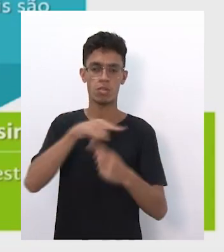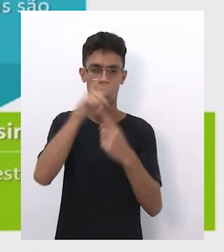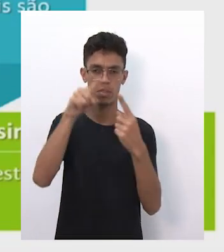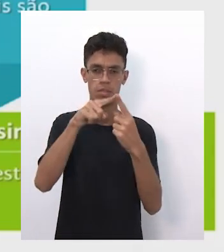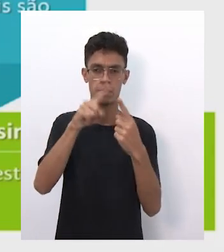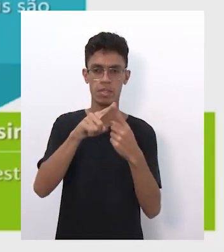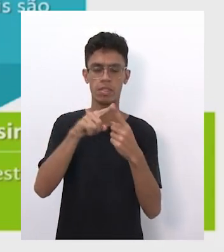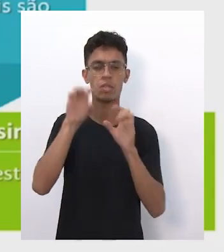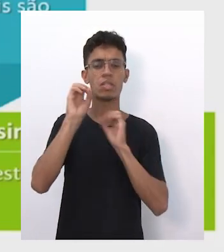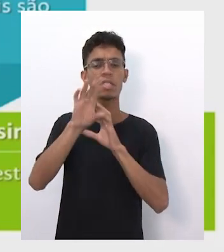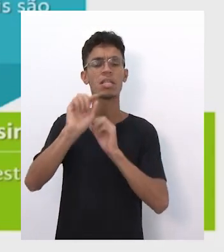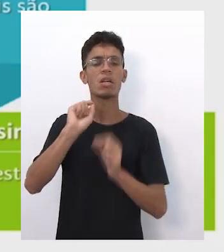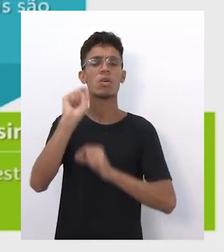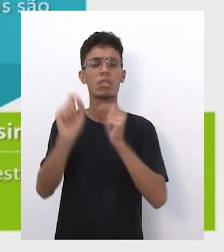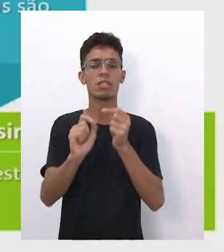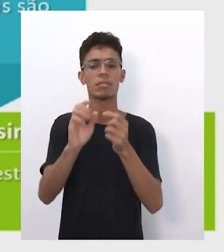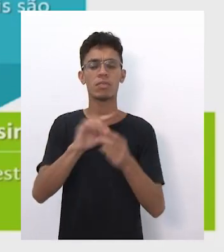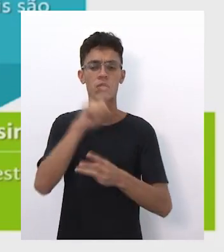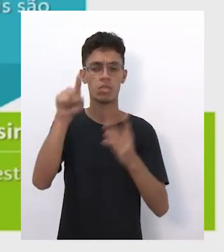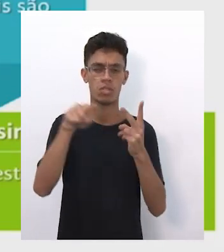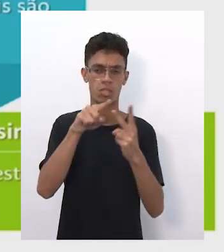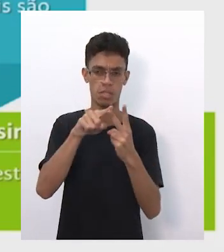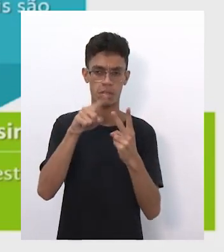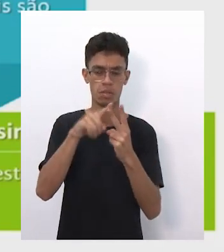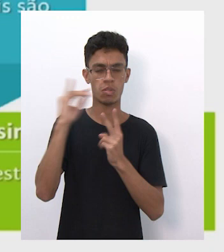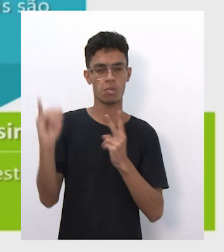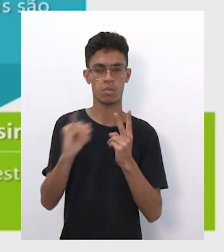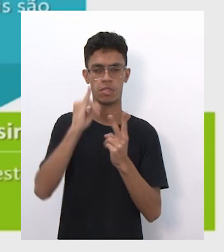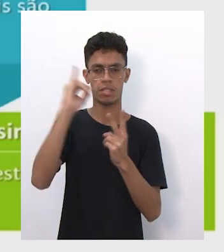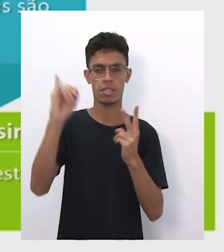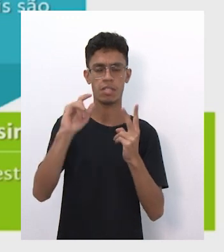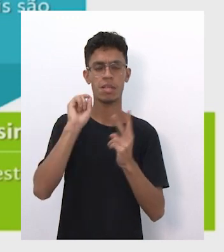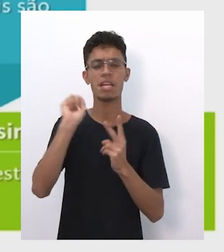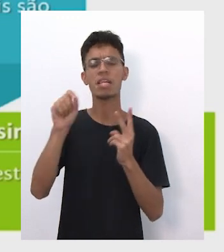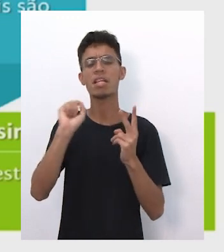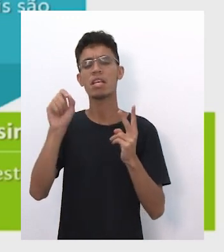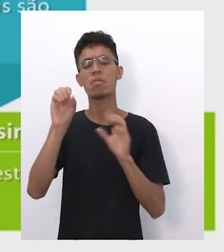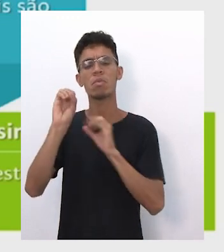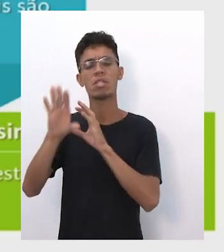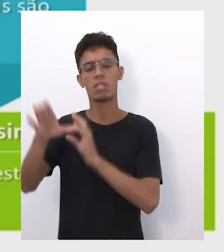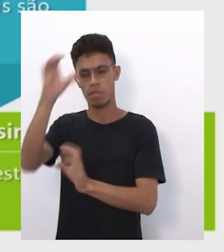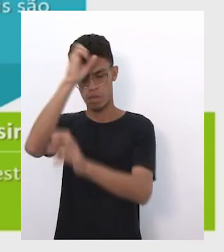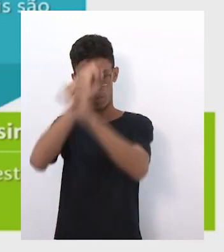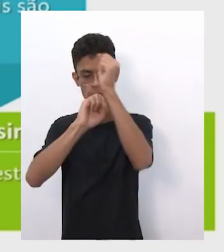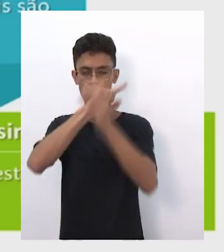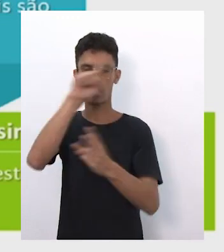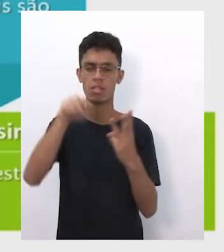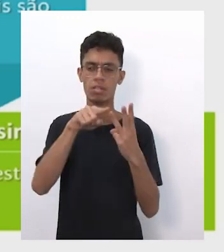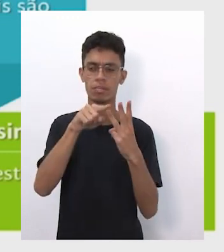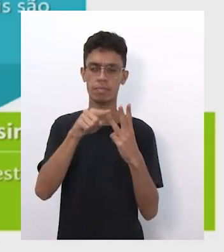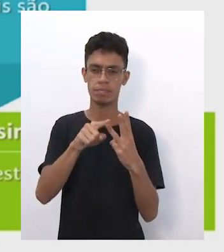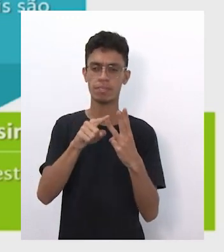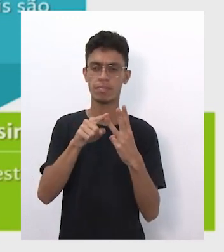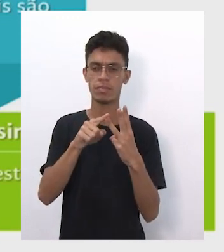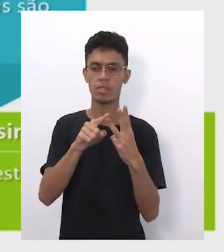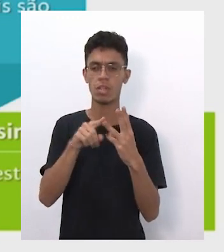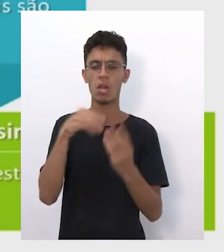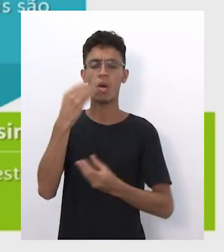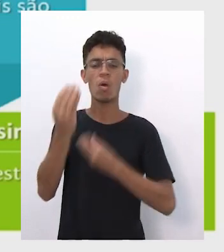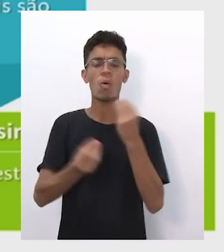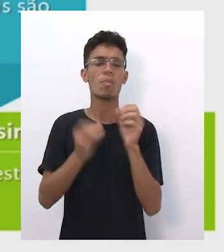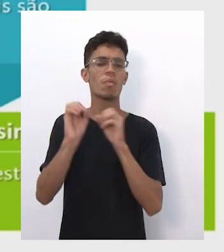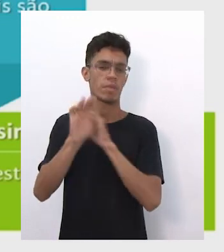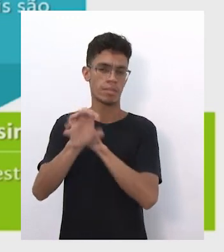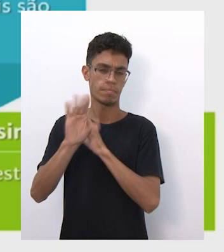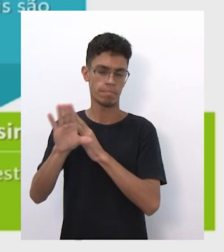o que ensinar? Segundo ponto importante, para quem ensinar? E o terceiro ponto, como vamos